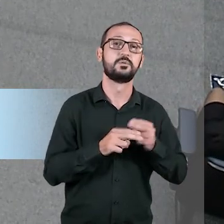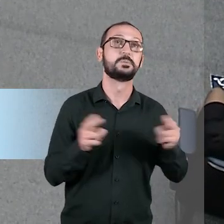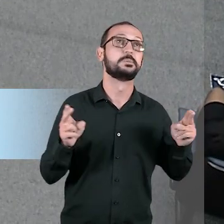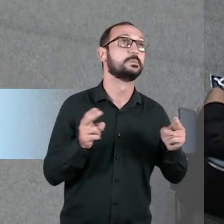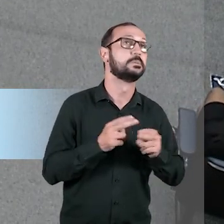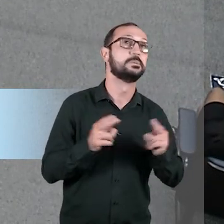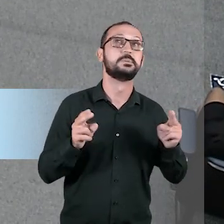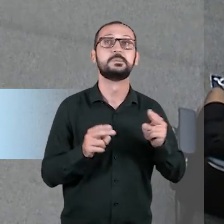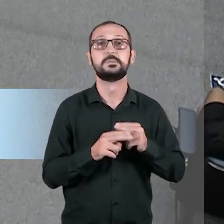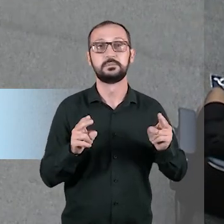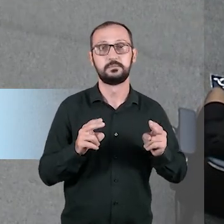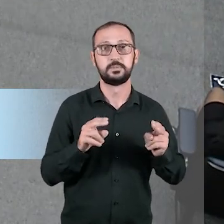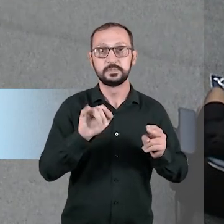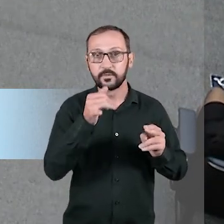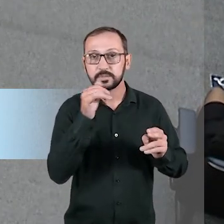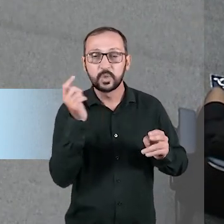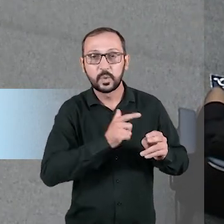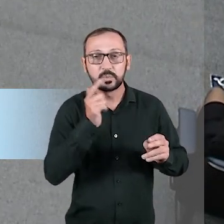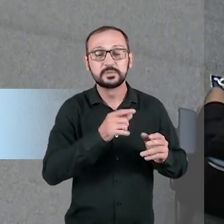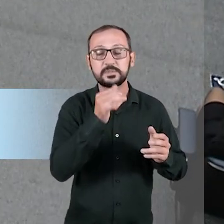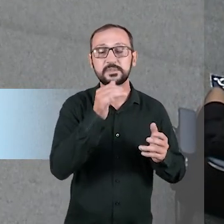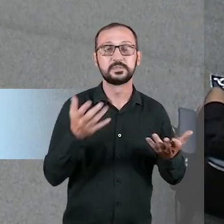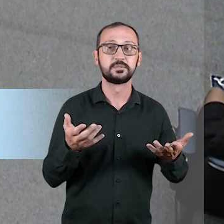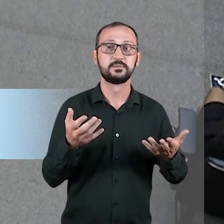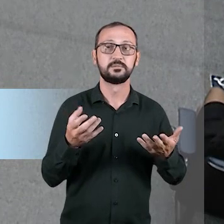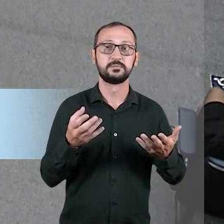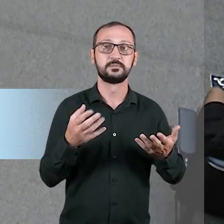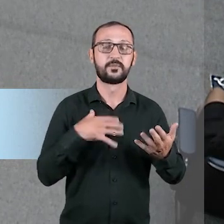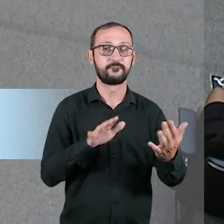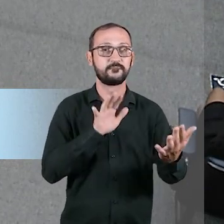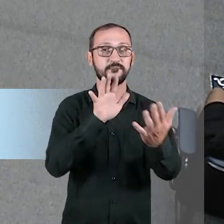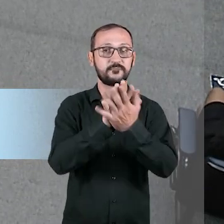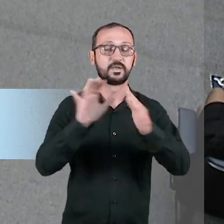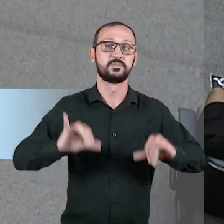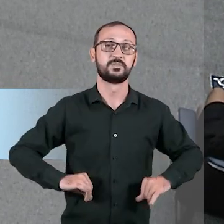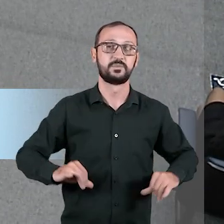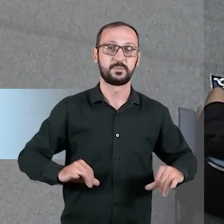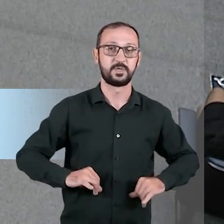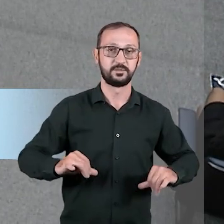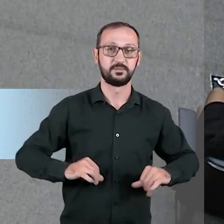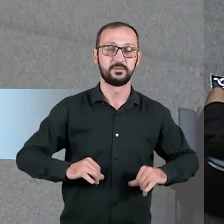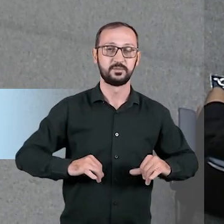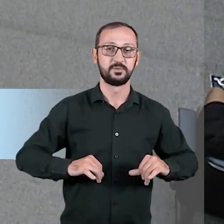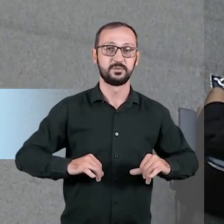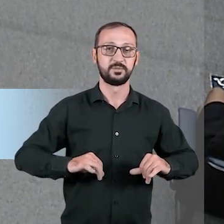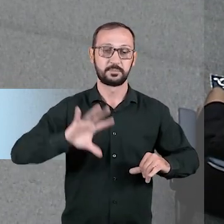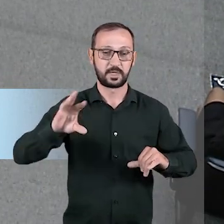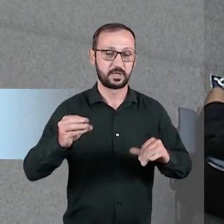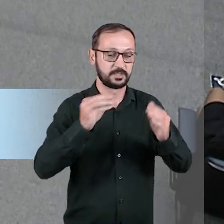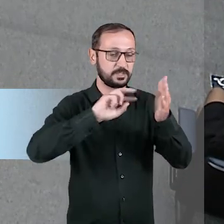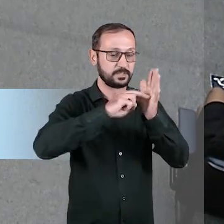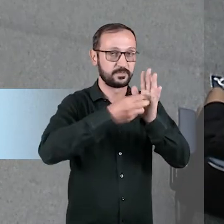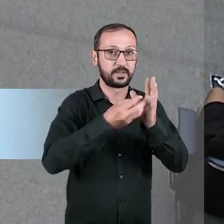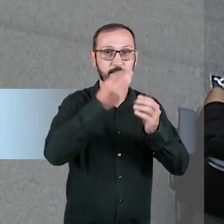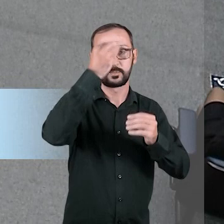disfarçado, entendeu? E se você conseguir ficar diante desse sofrimento e ressignificar